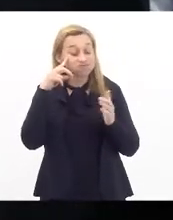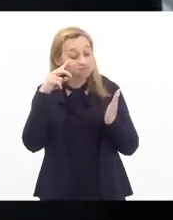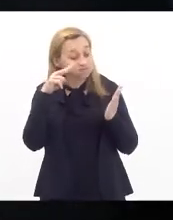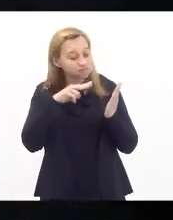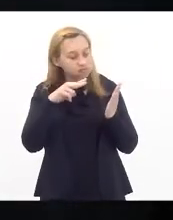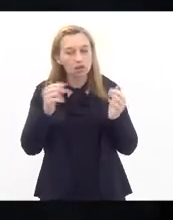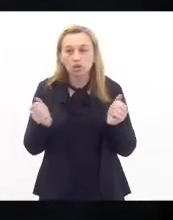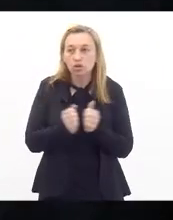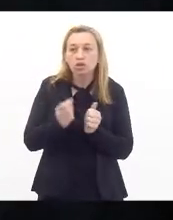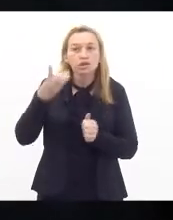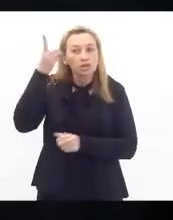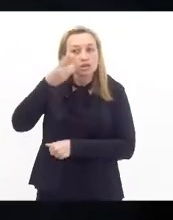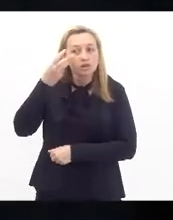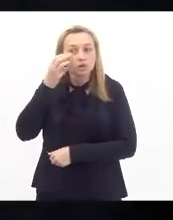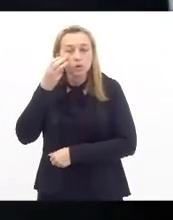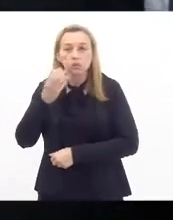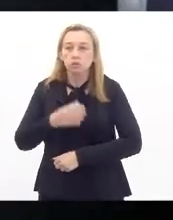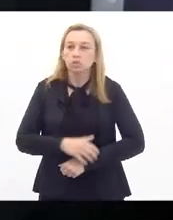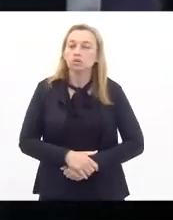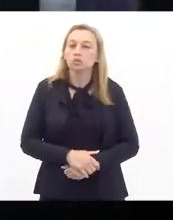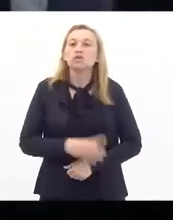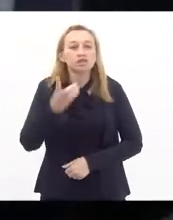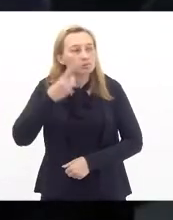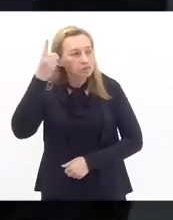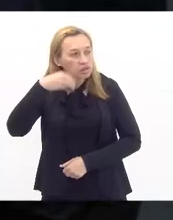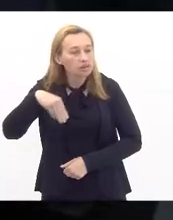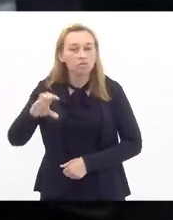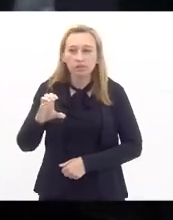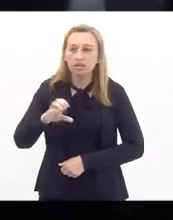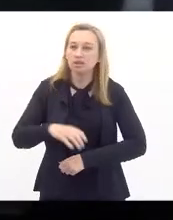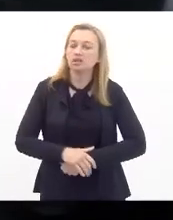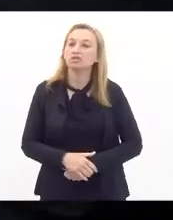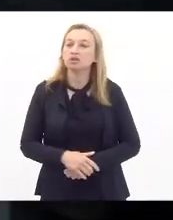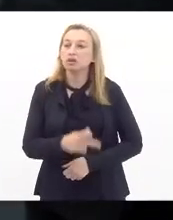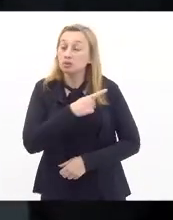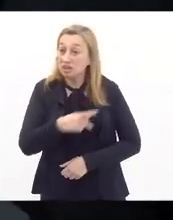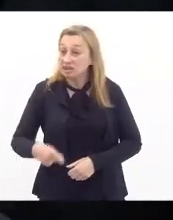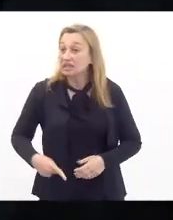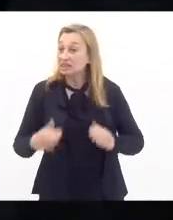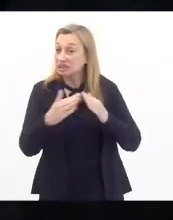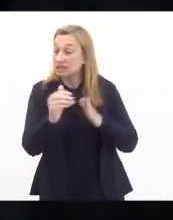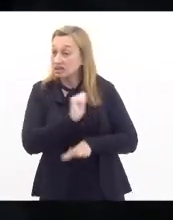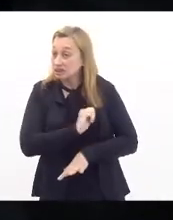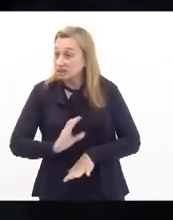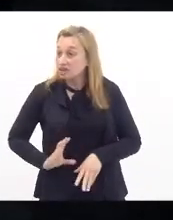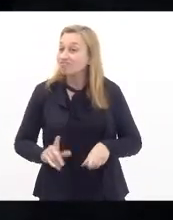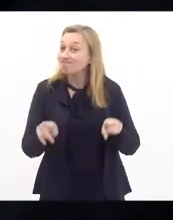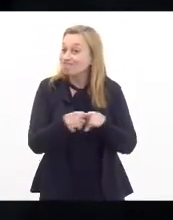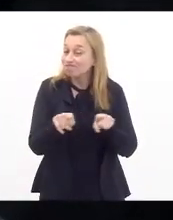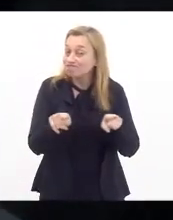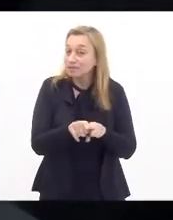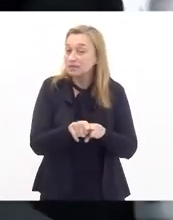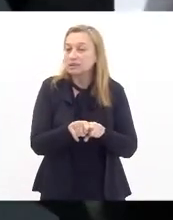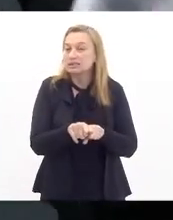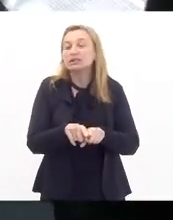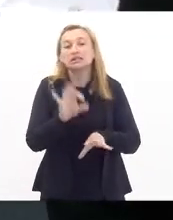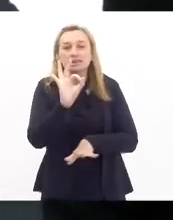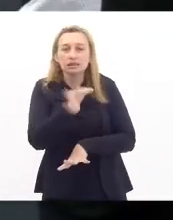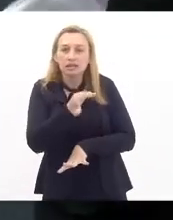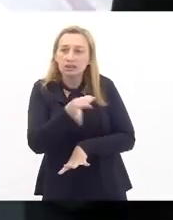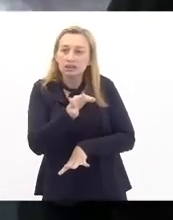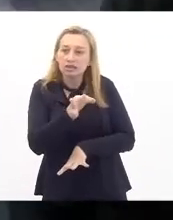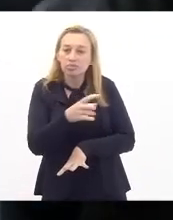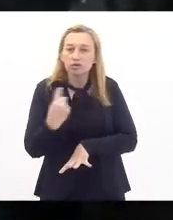eu junto com Deputado waldeck Carneiro deputado Carlos minc o presidente Dessa Casa André Ceciliano também teve